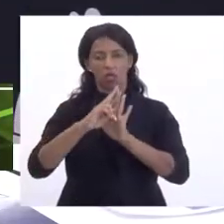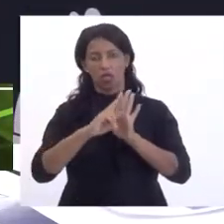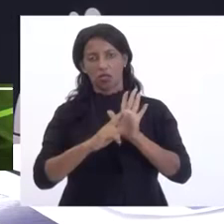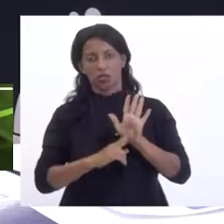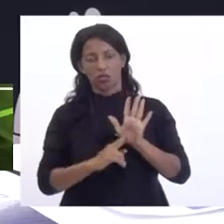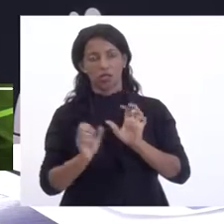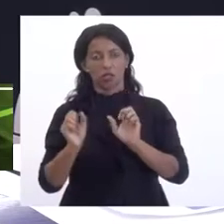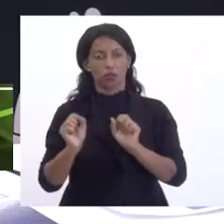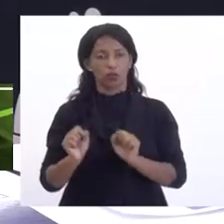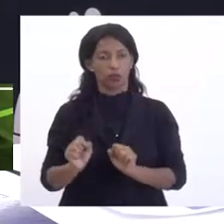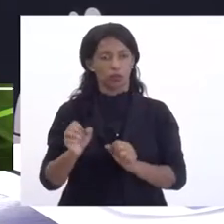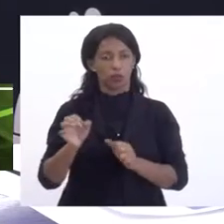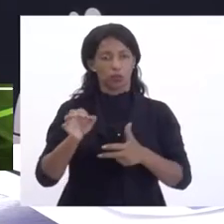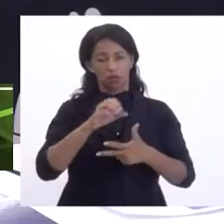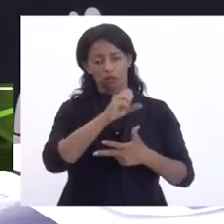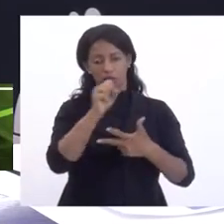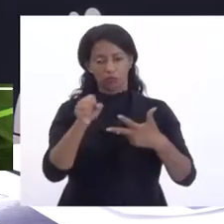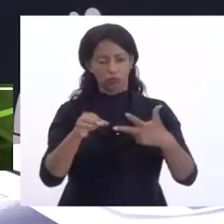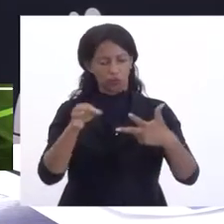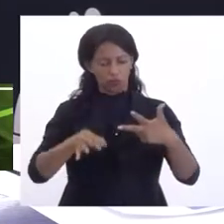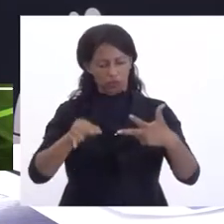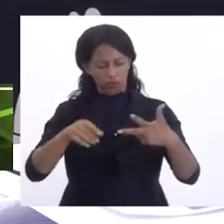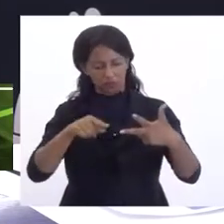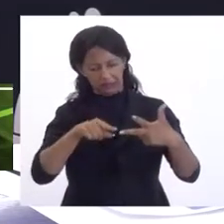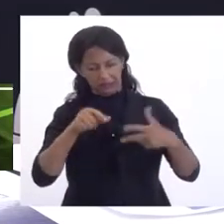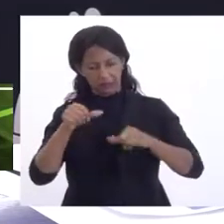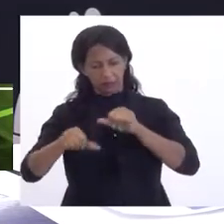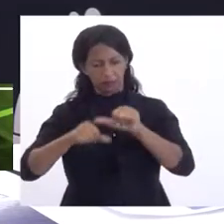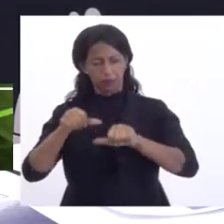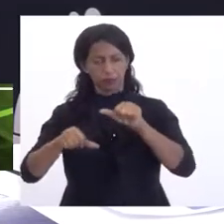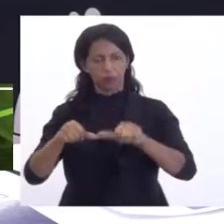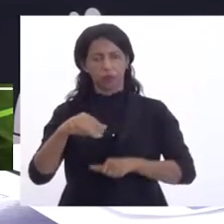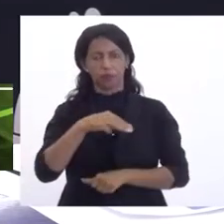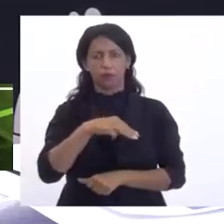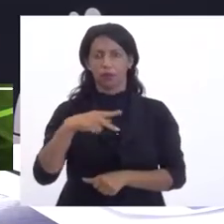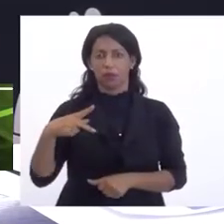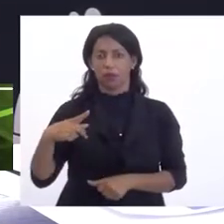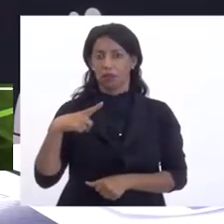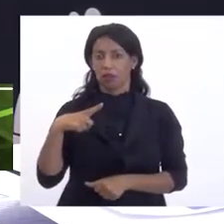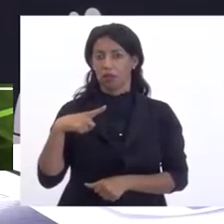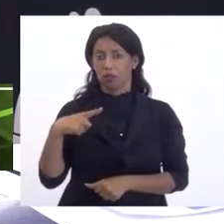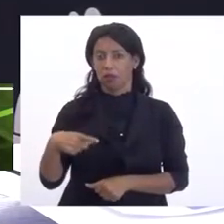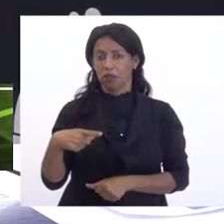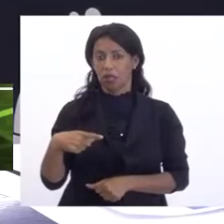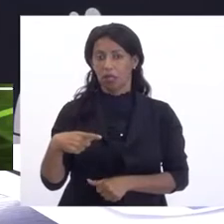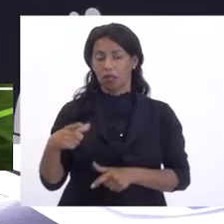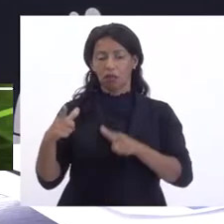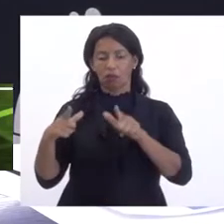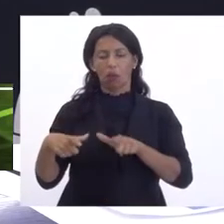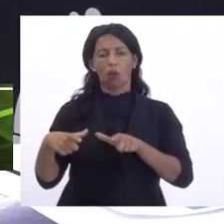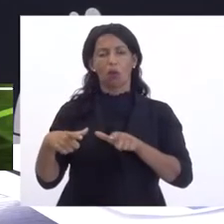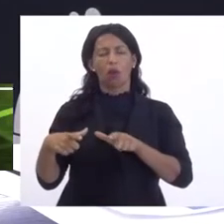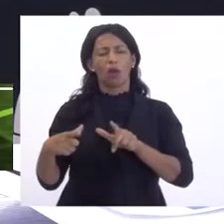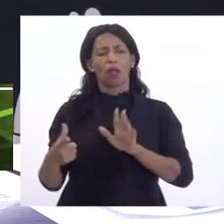Poder Judiciário tenham mudadas, o Ministério Público tem um órgão de contas.